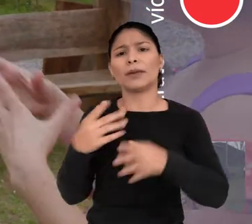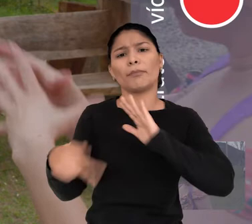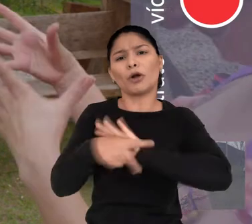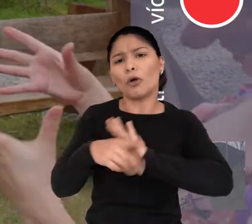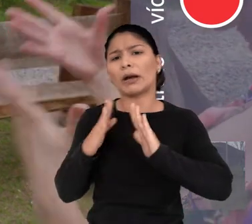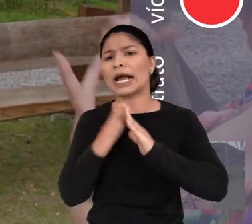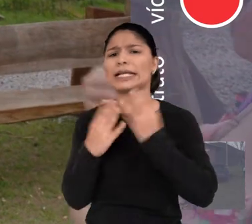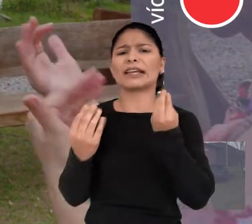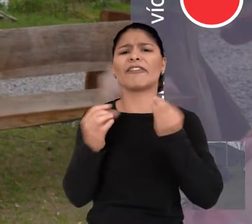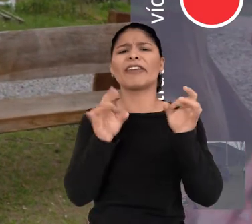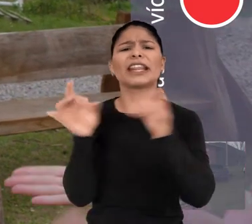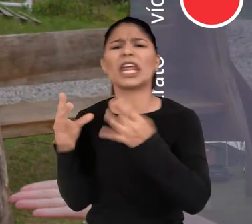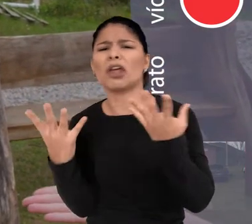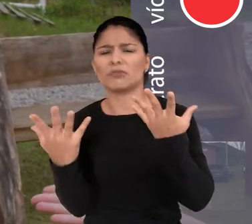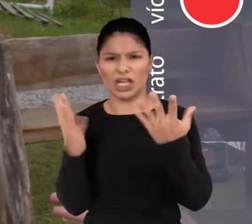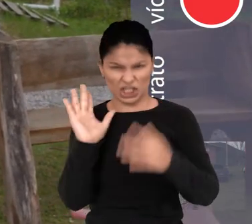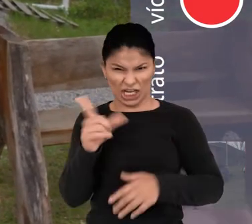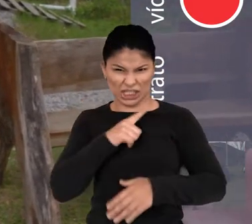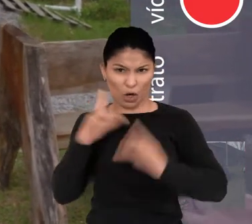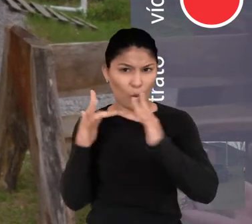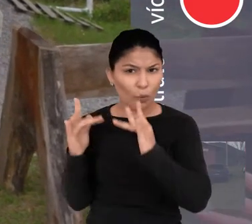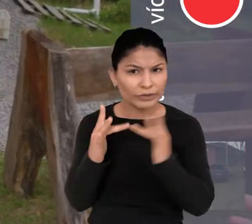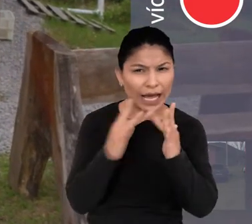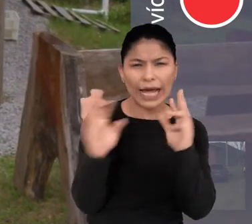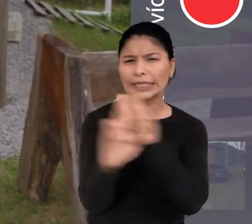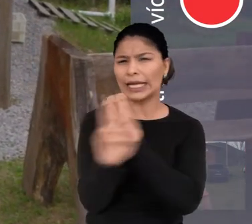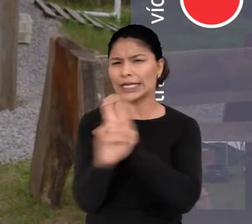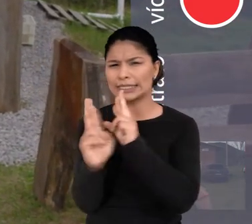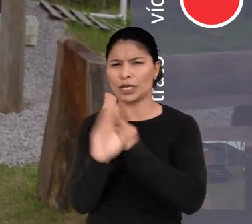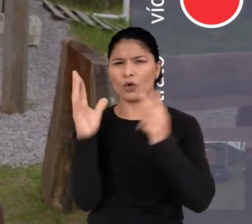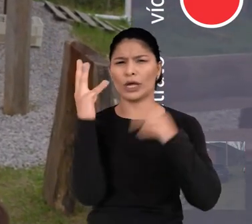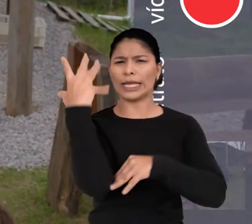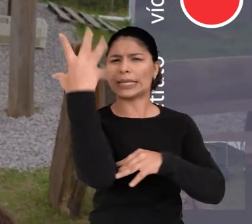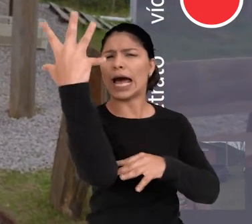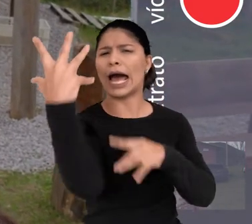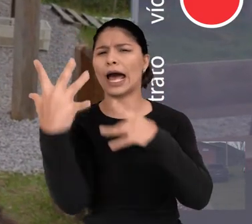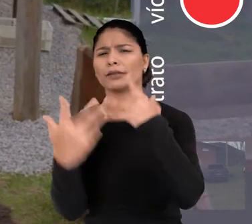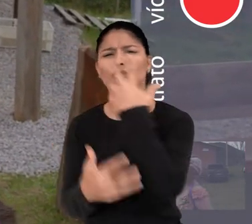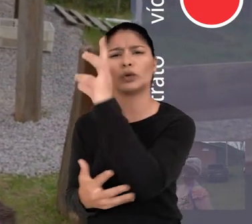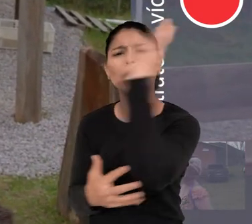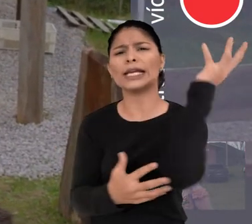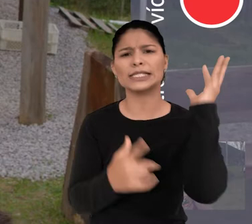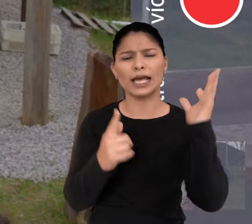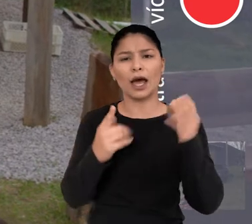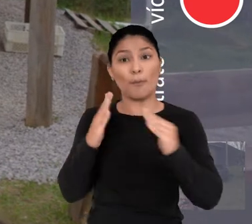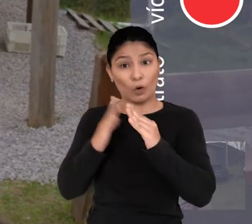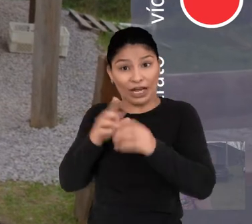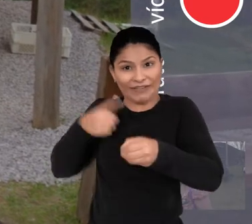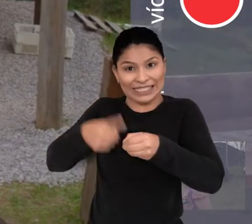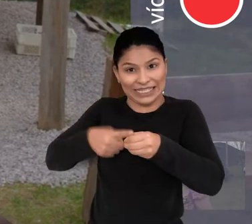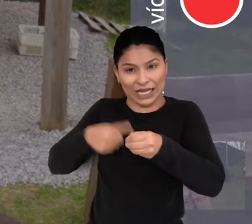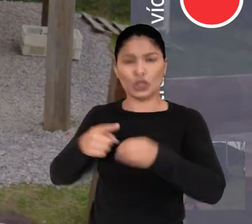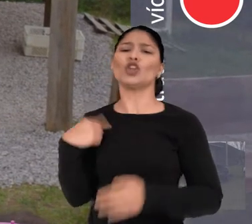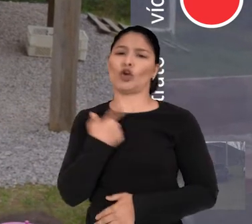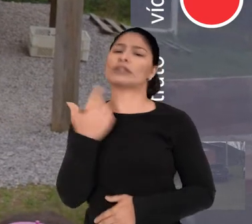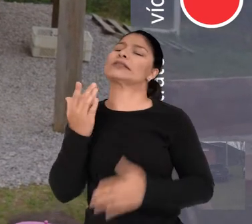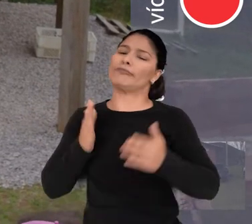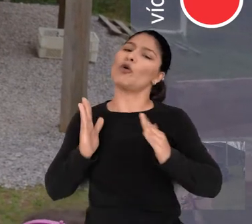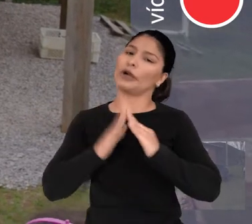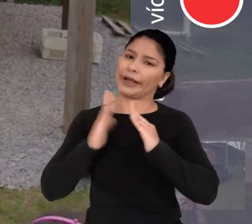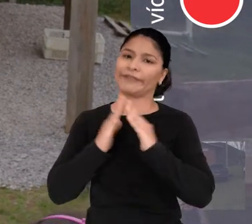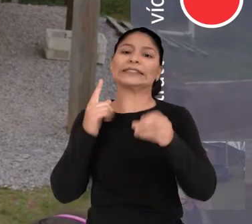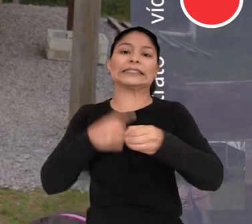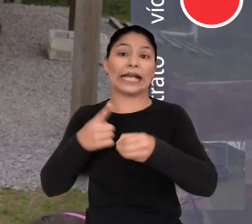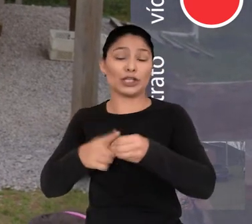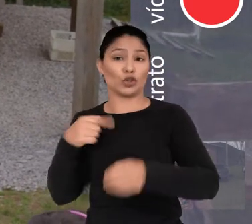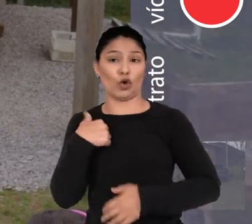de produzir Produtos para consumo próprio Mas assim Vocês já tinham Essa relação com a natureza Ou vocês eram da cidade? Não